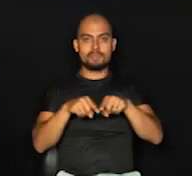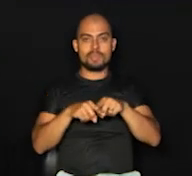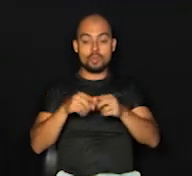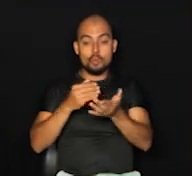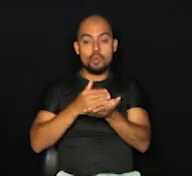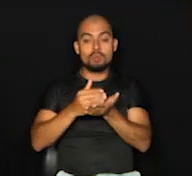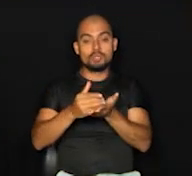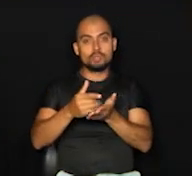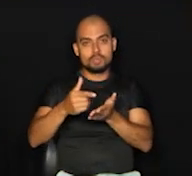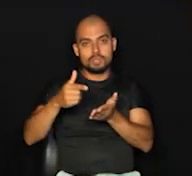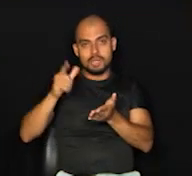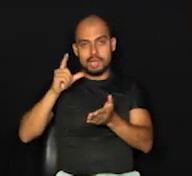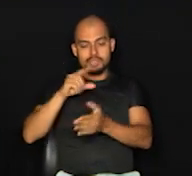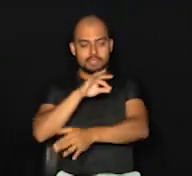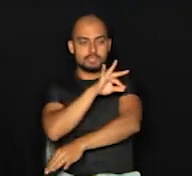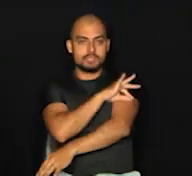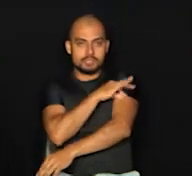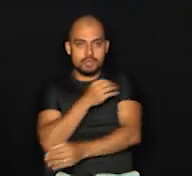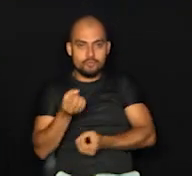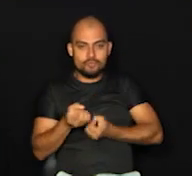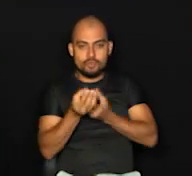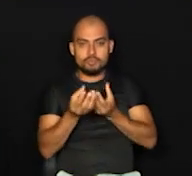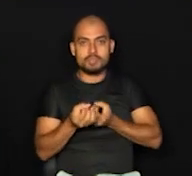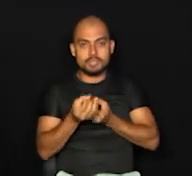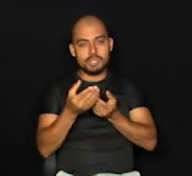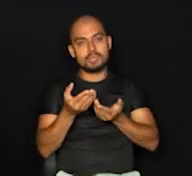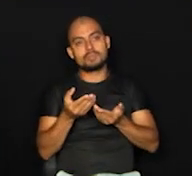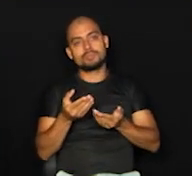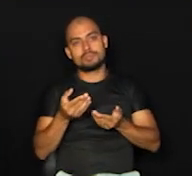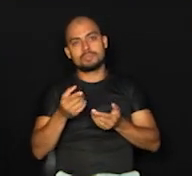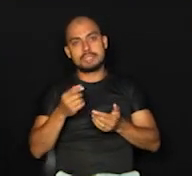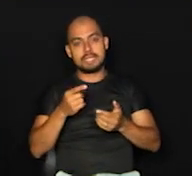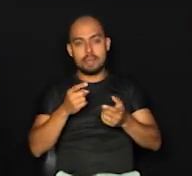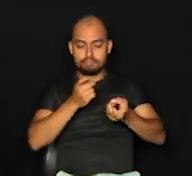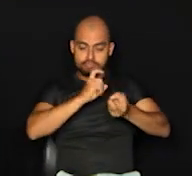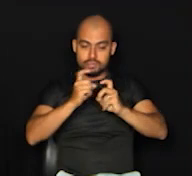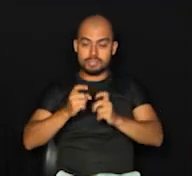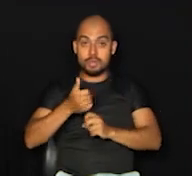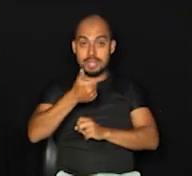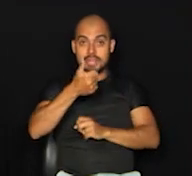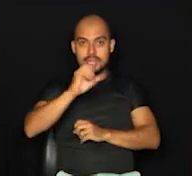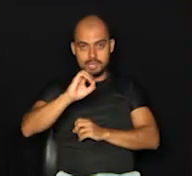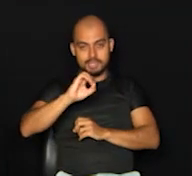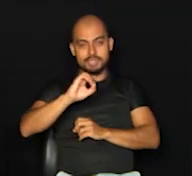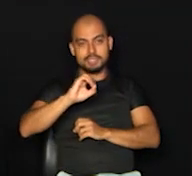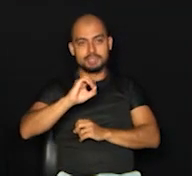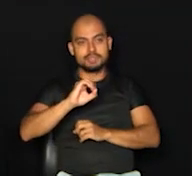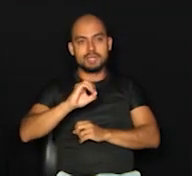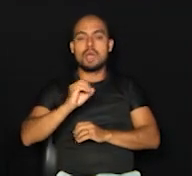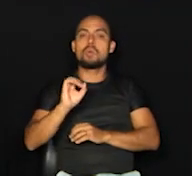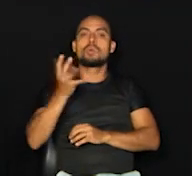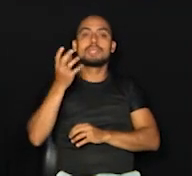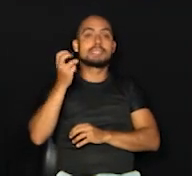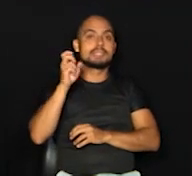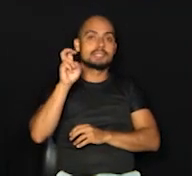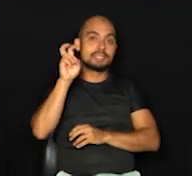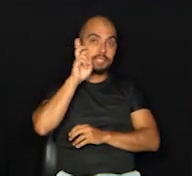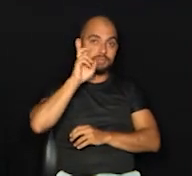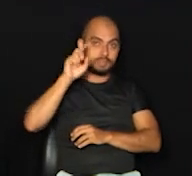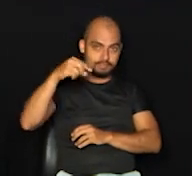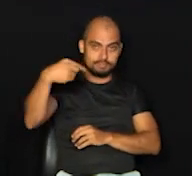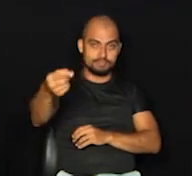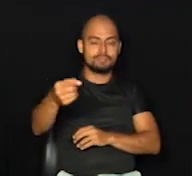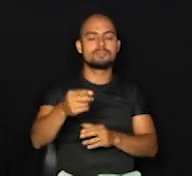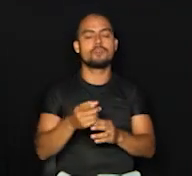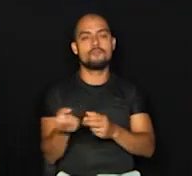com as notícias do Legislativo aqui da Câmara de Campinas, com as 10 reuniões extraordinárias que vão acontecer nesta quinta-feira. E